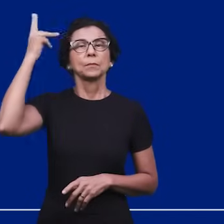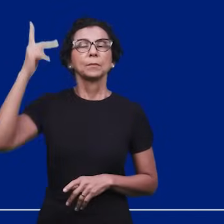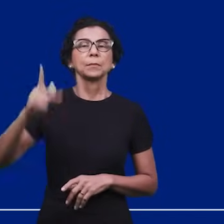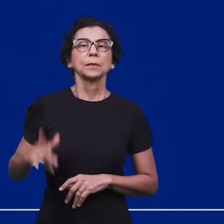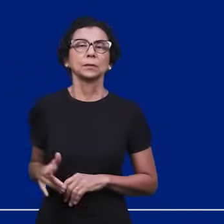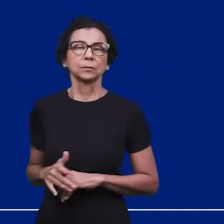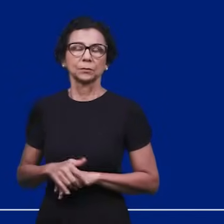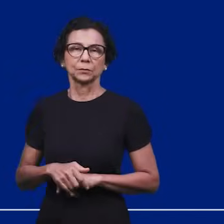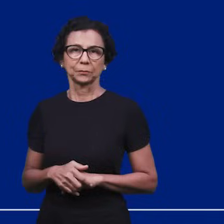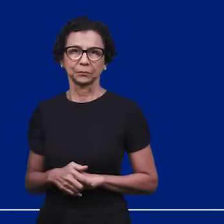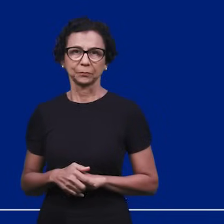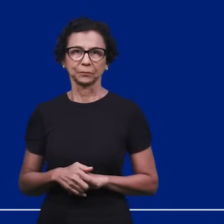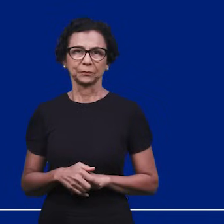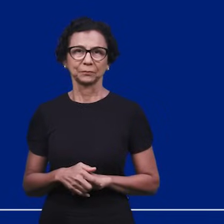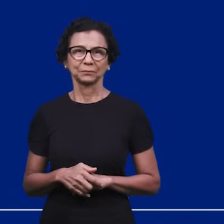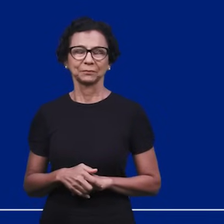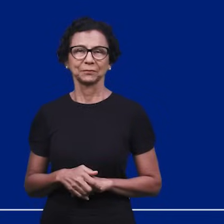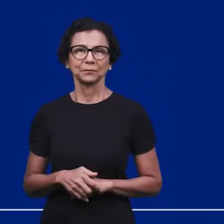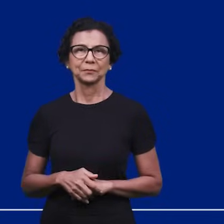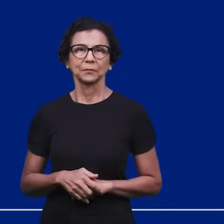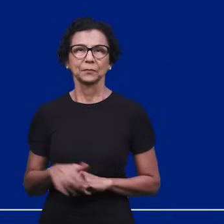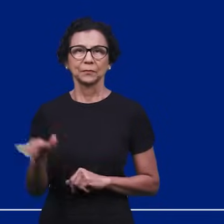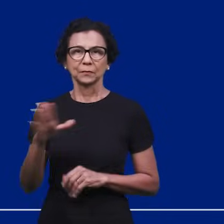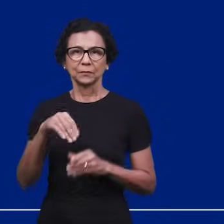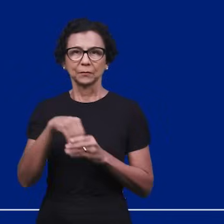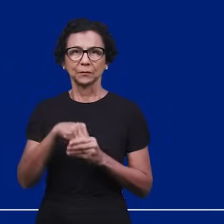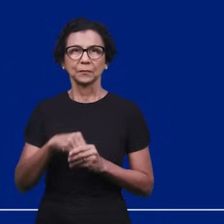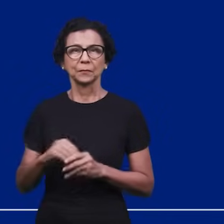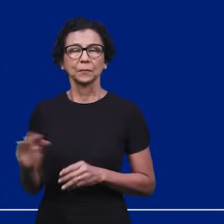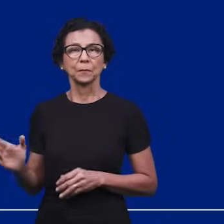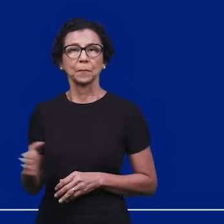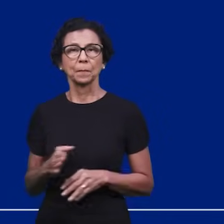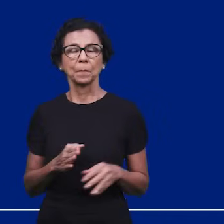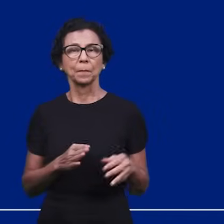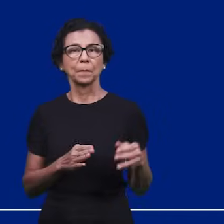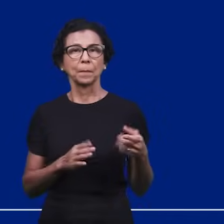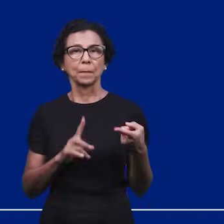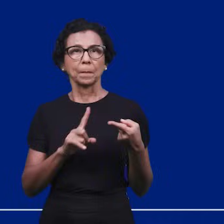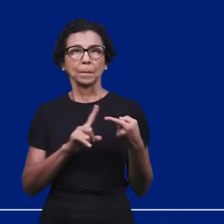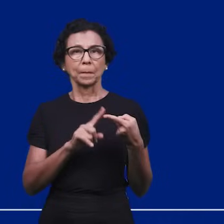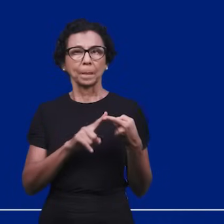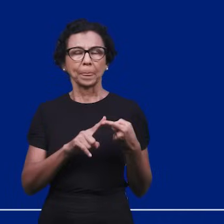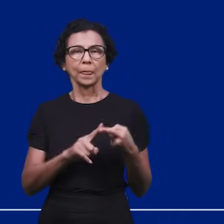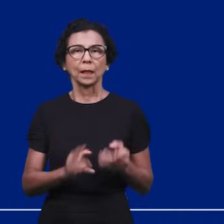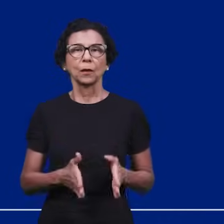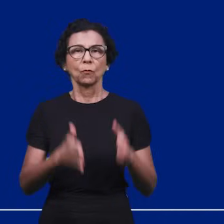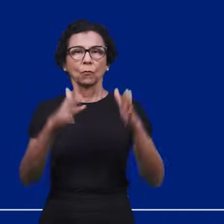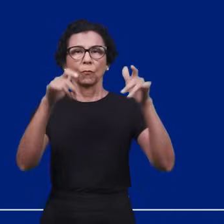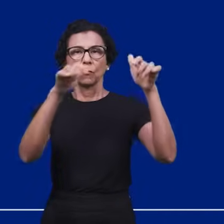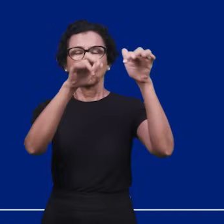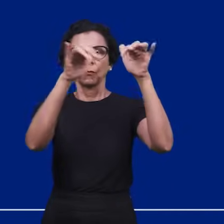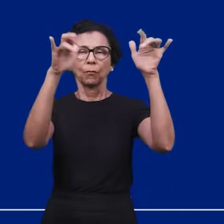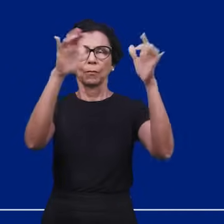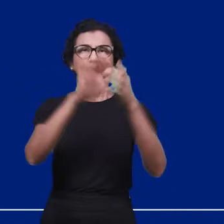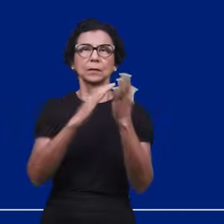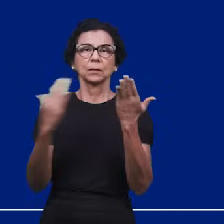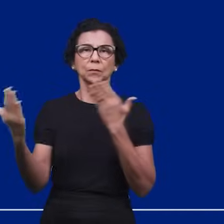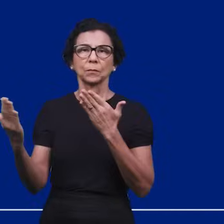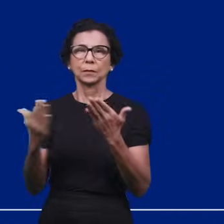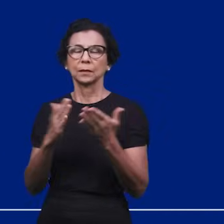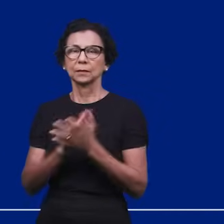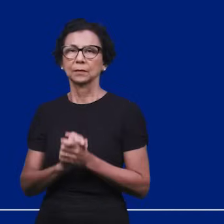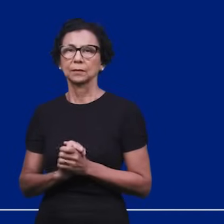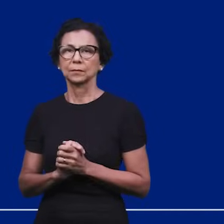igreja vitoriosa nas lutas e com o bom cheiro de Cristo. Letra C, incenso, oração e comunhão. Letra D,